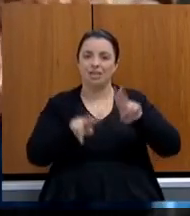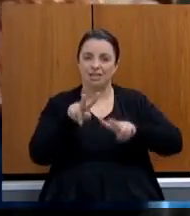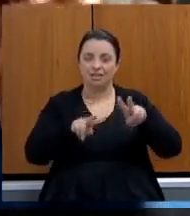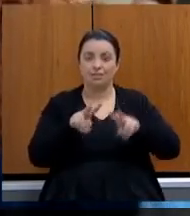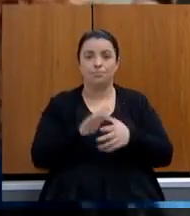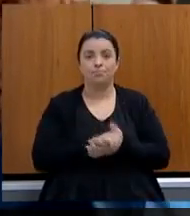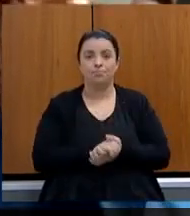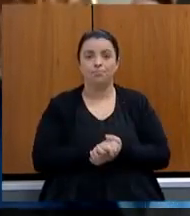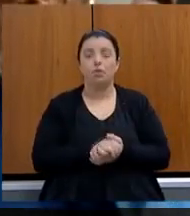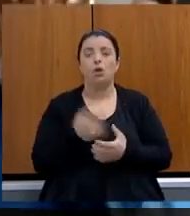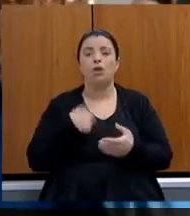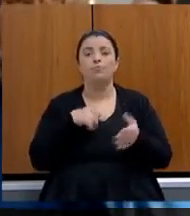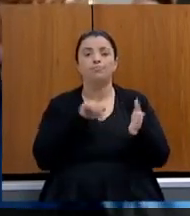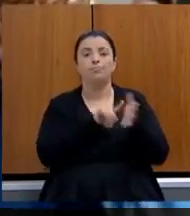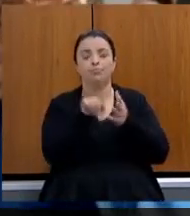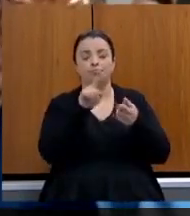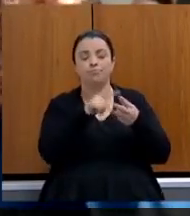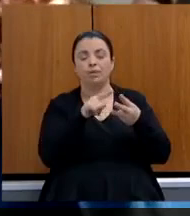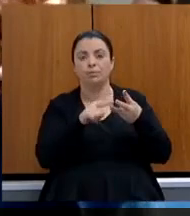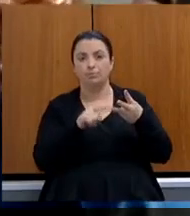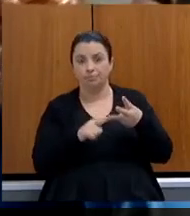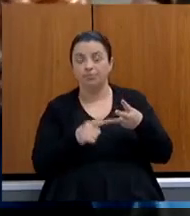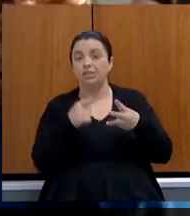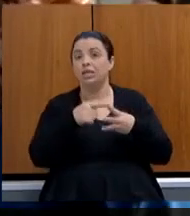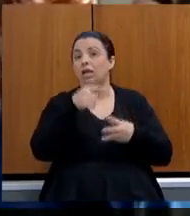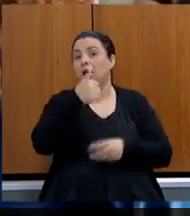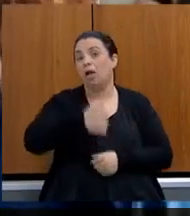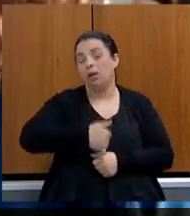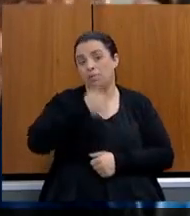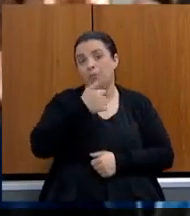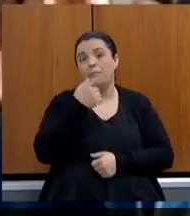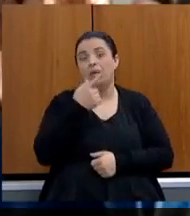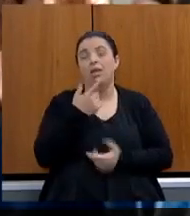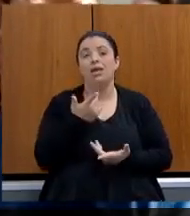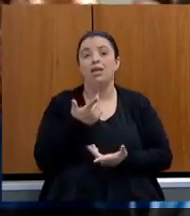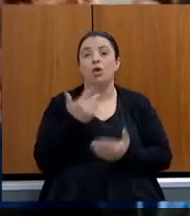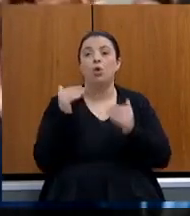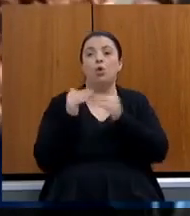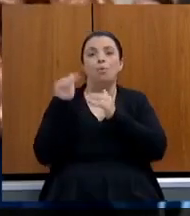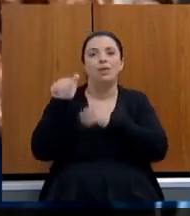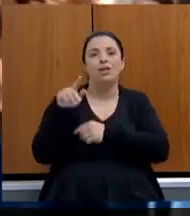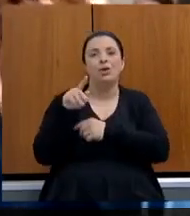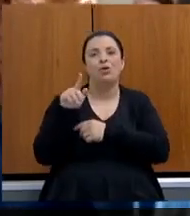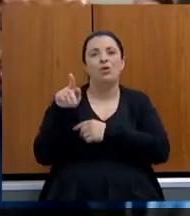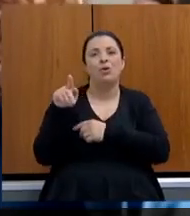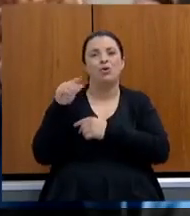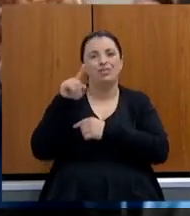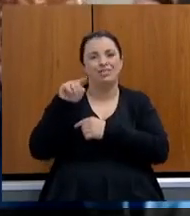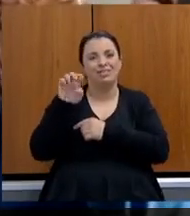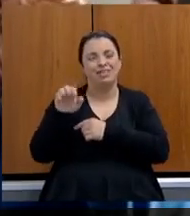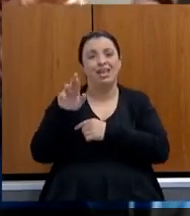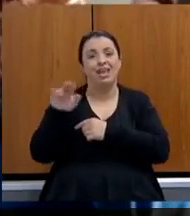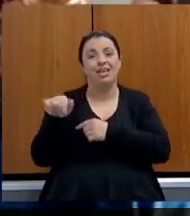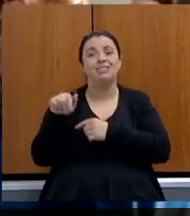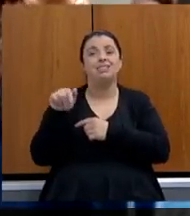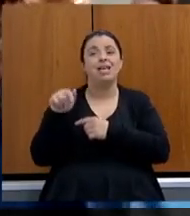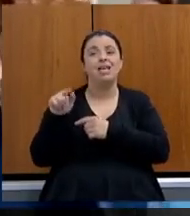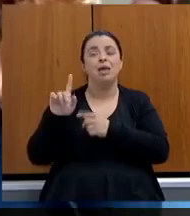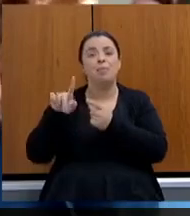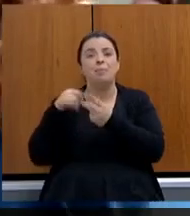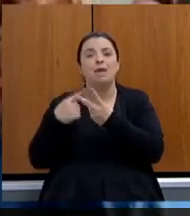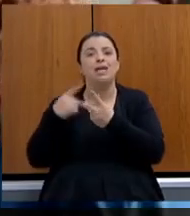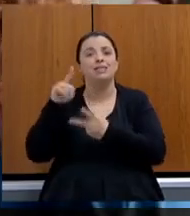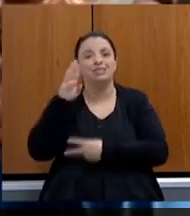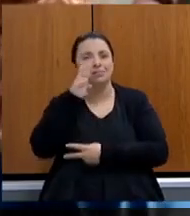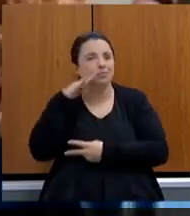para cá... Secretária primeiro delas tem a ver com a fala do deputado José Reis da fala da Beatriz Cerqueira eu